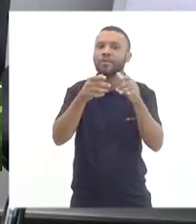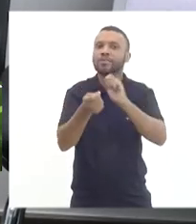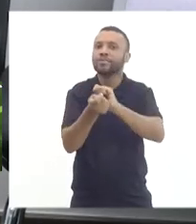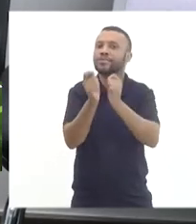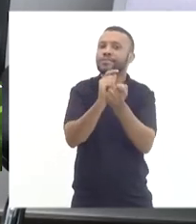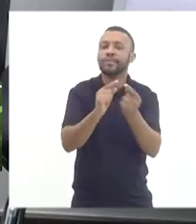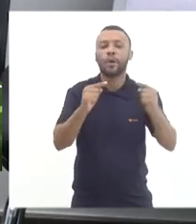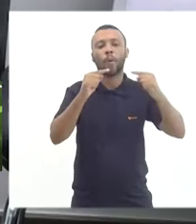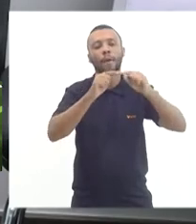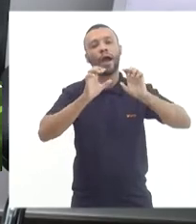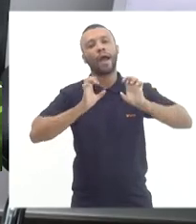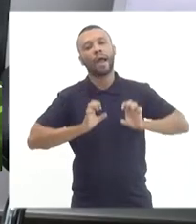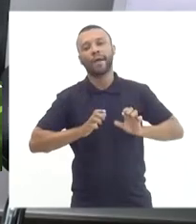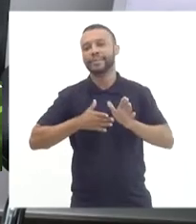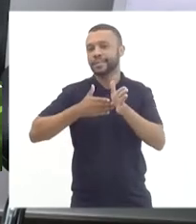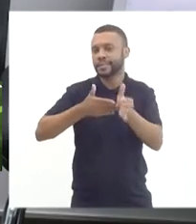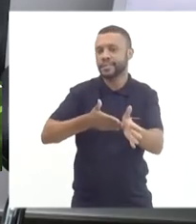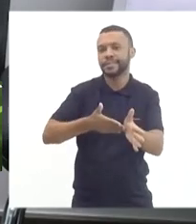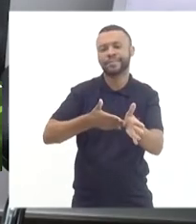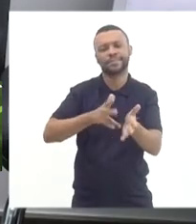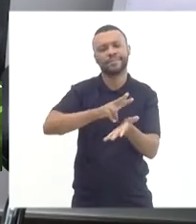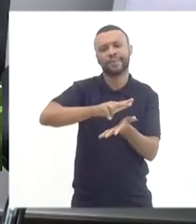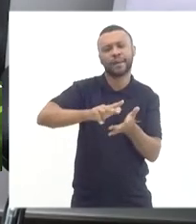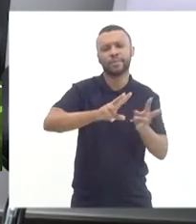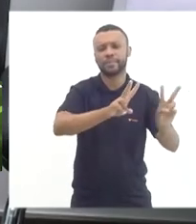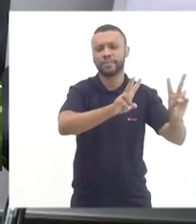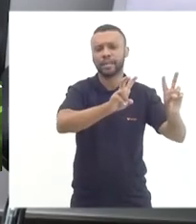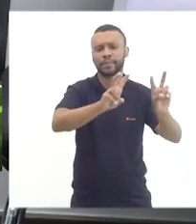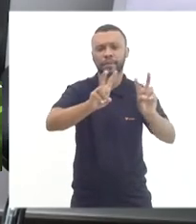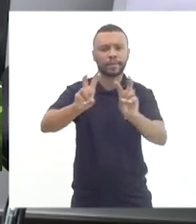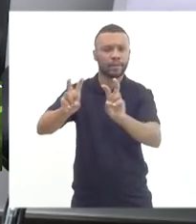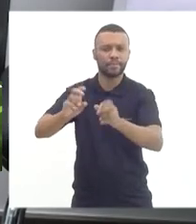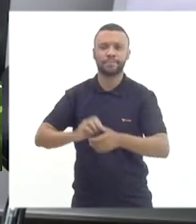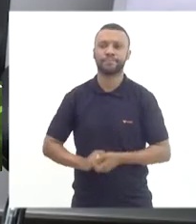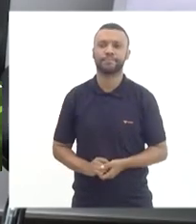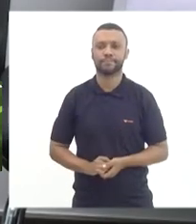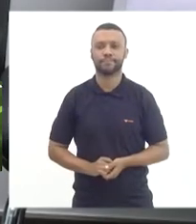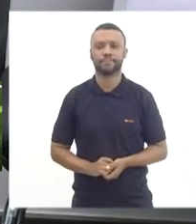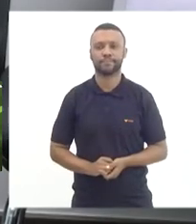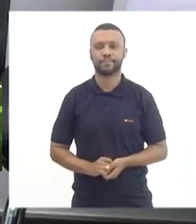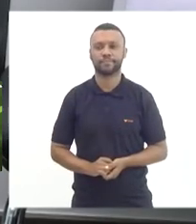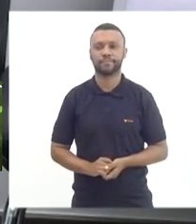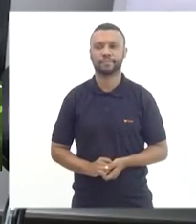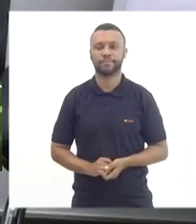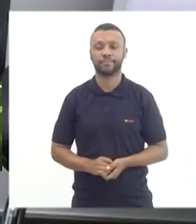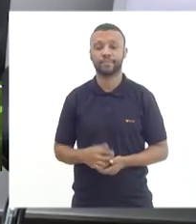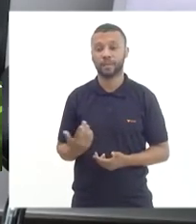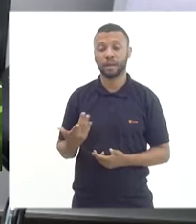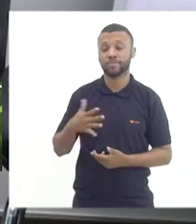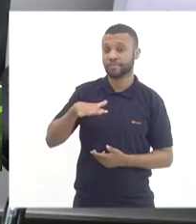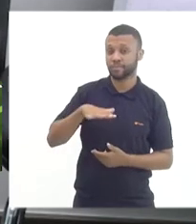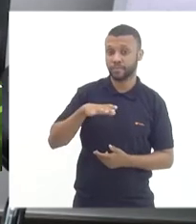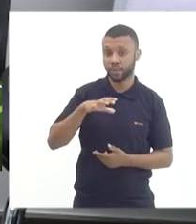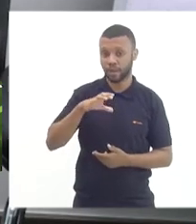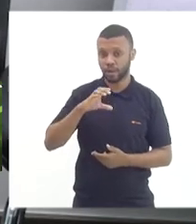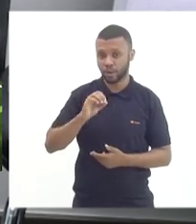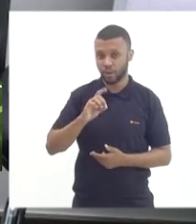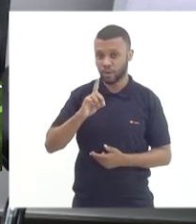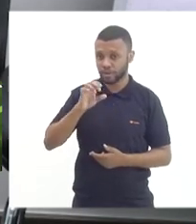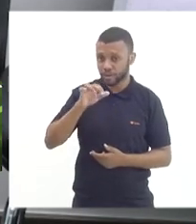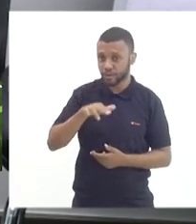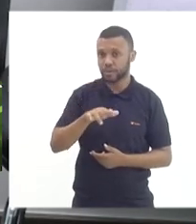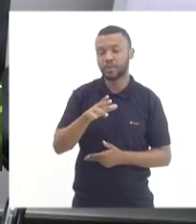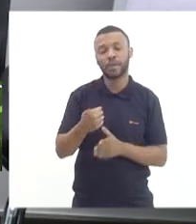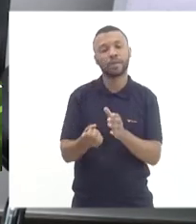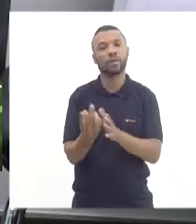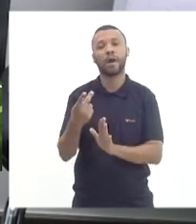integridade e todas as variações do tema. Nessa linha, a Codim implantou a portaria número